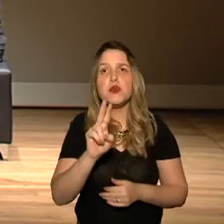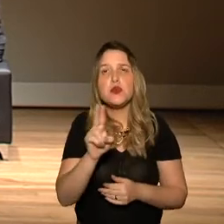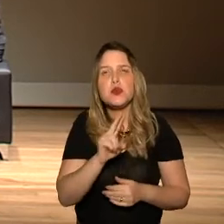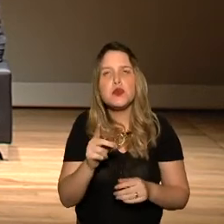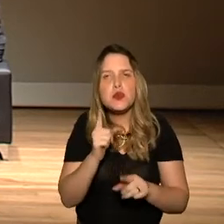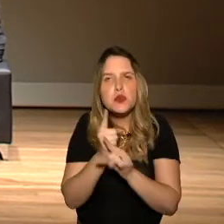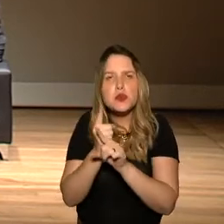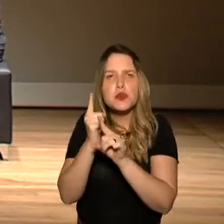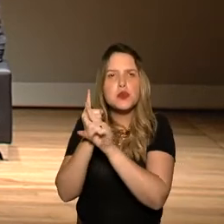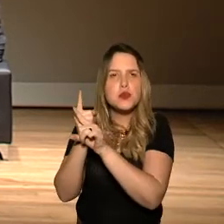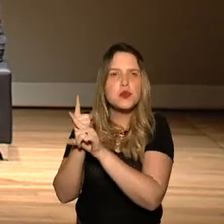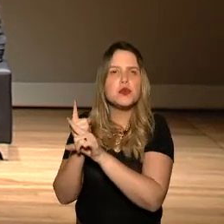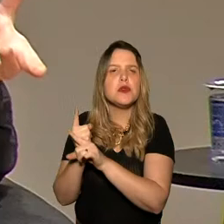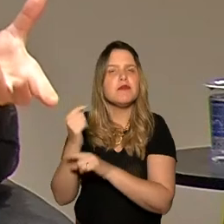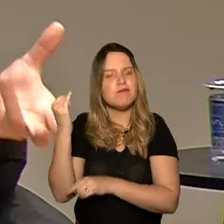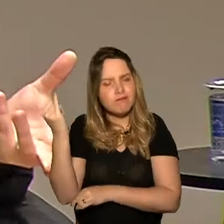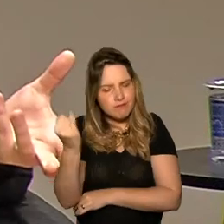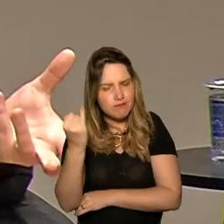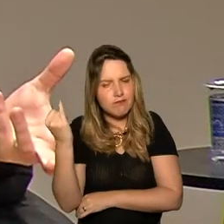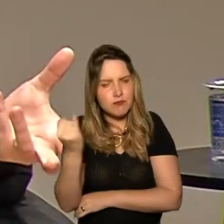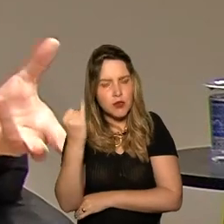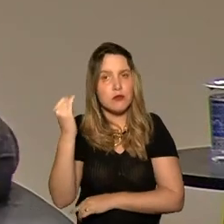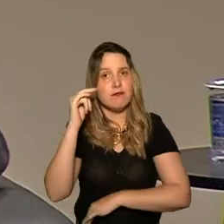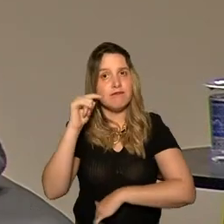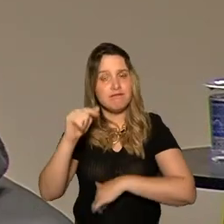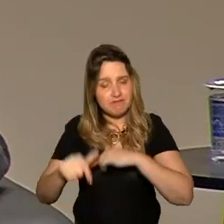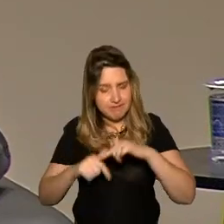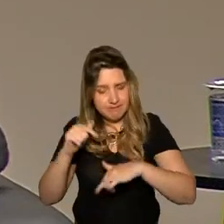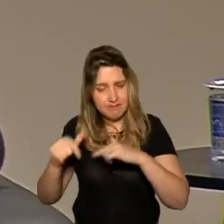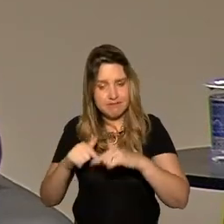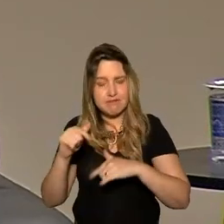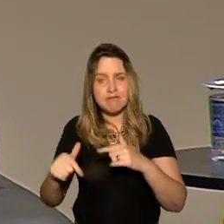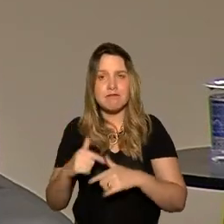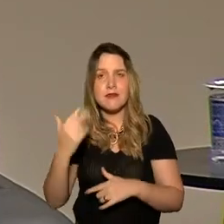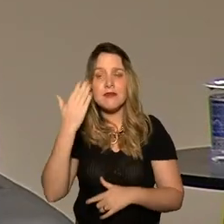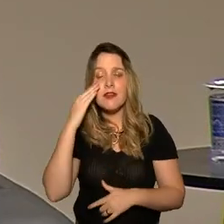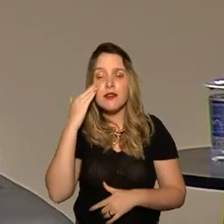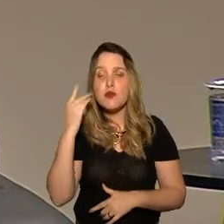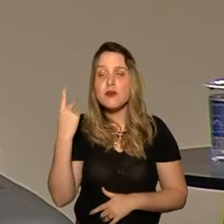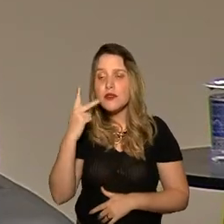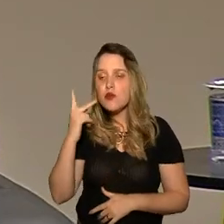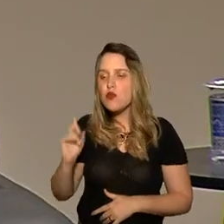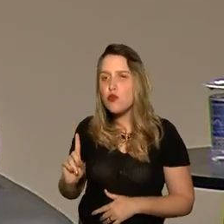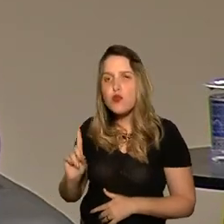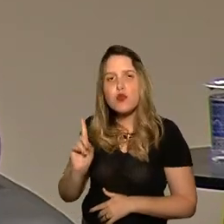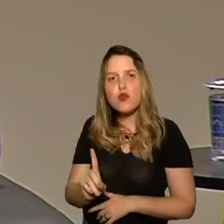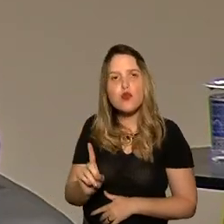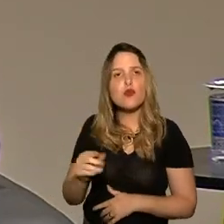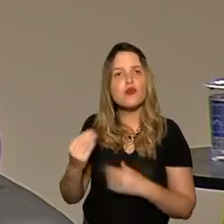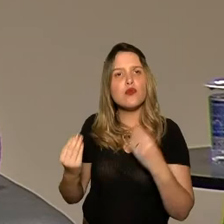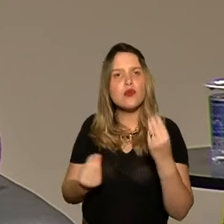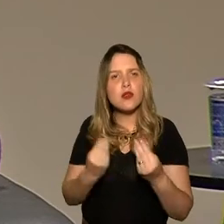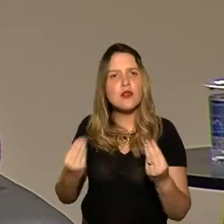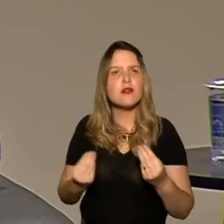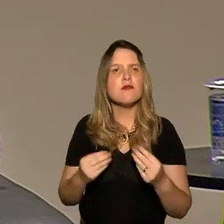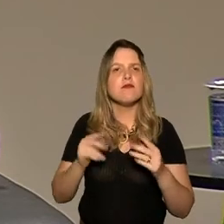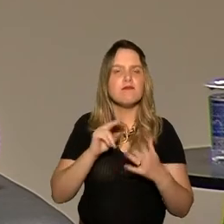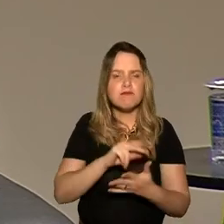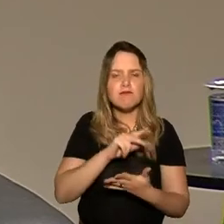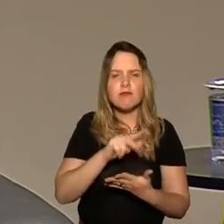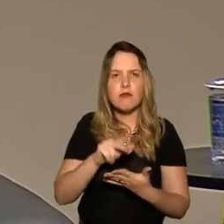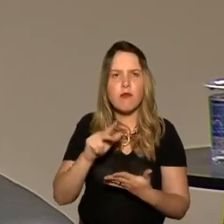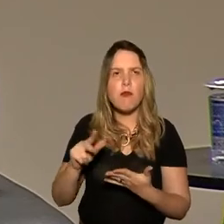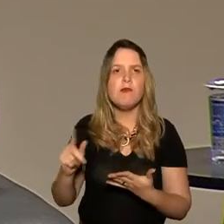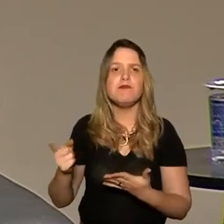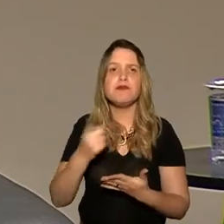que os públicos estão colocando e pautando é outra parte entendeu o seu lugar na própria instituição e as brechas que